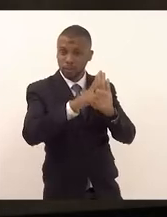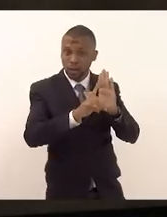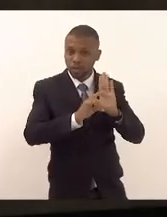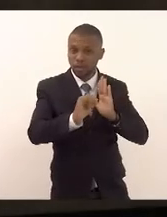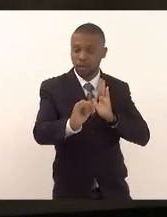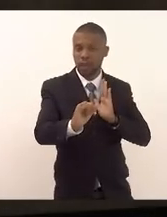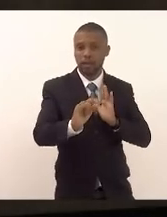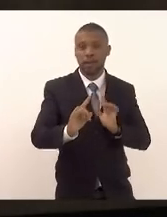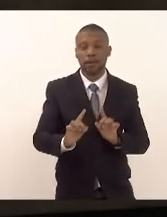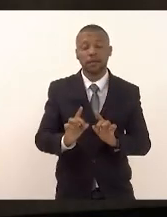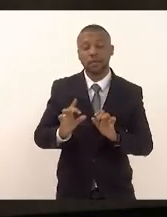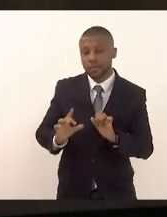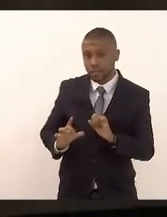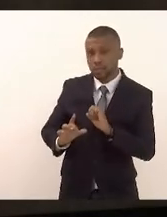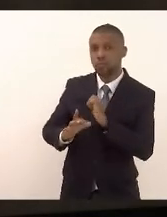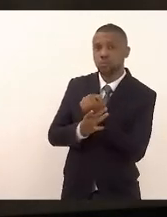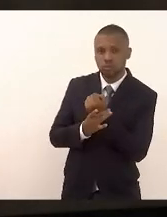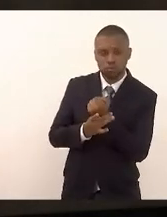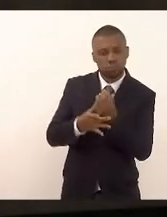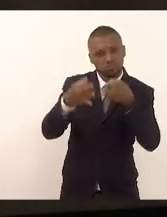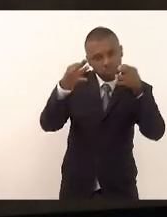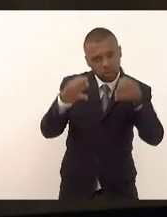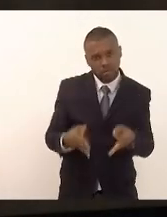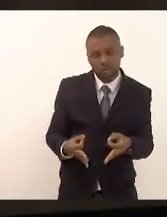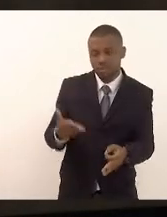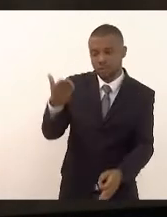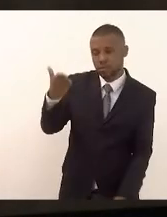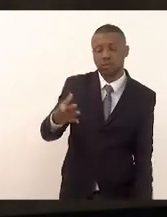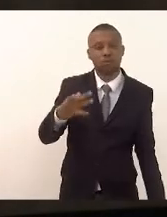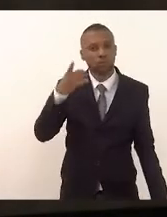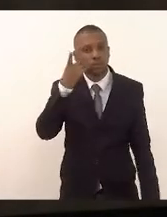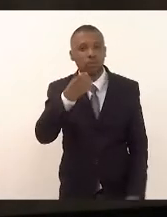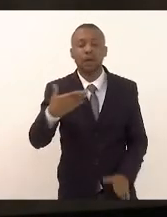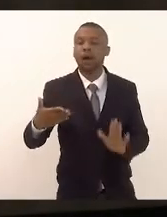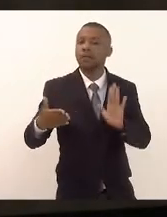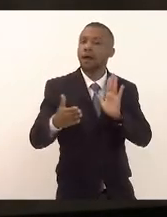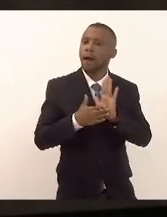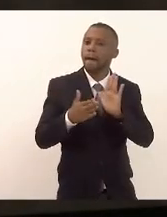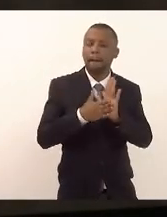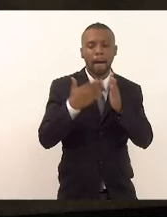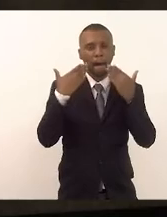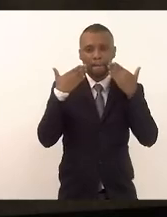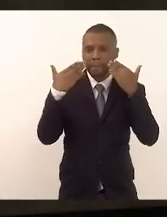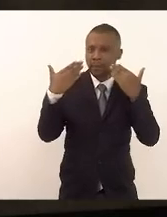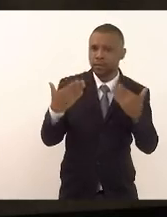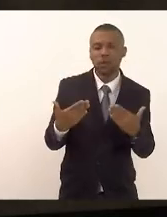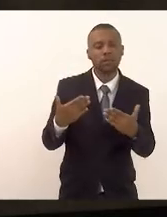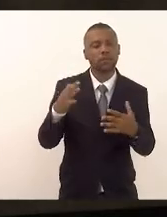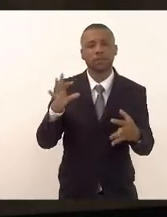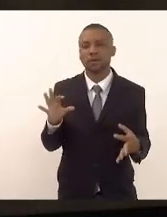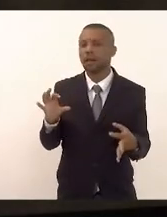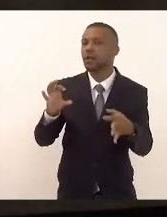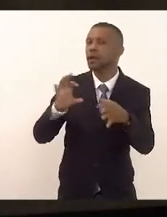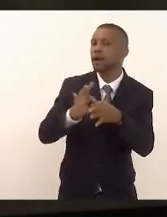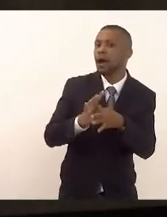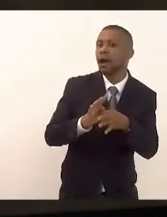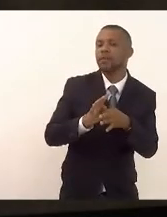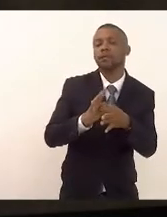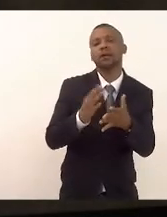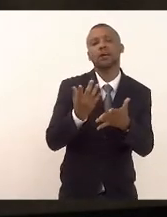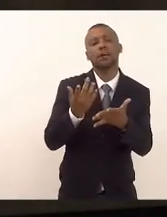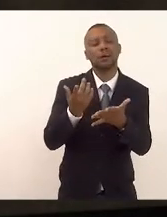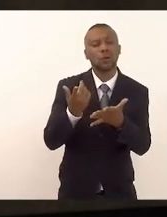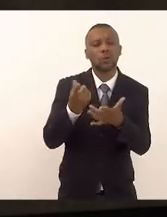Seguramente, deputado Carlos Macedo faz a presente proposta baseada nas